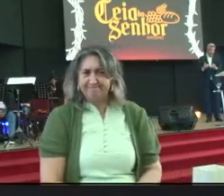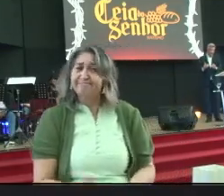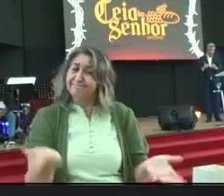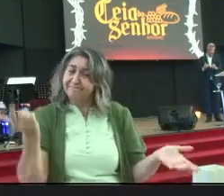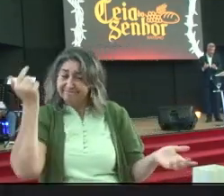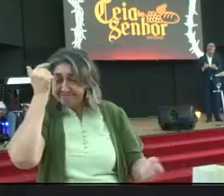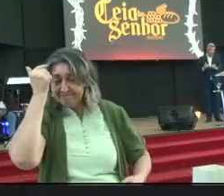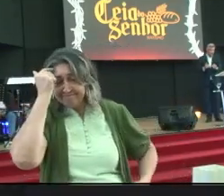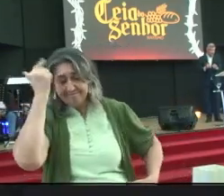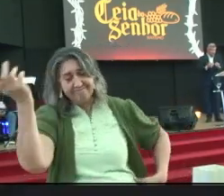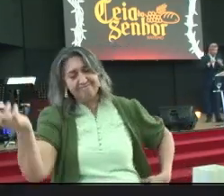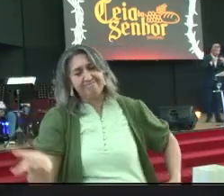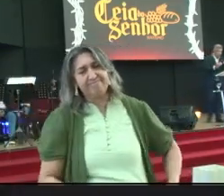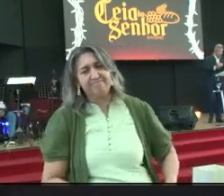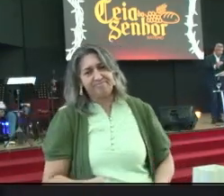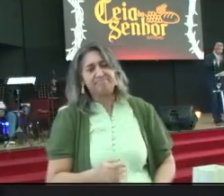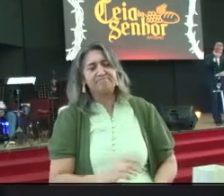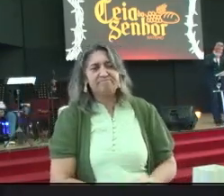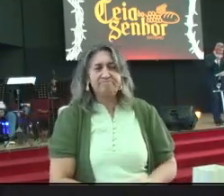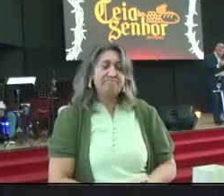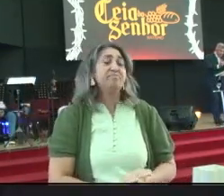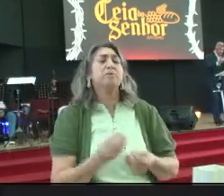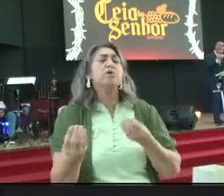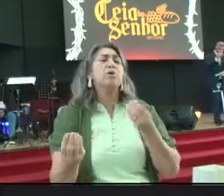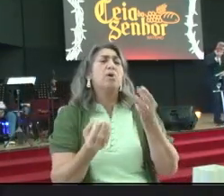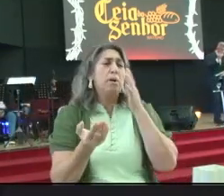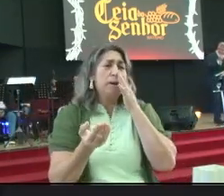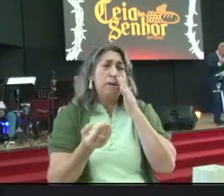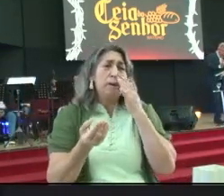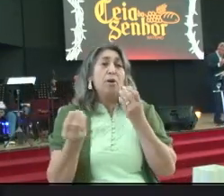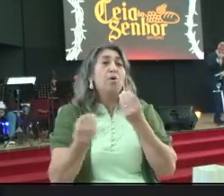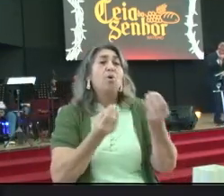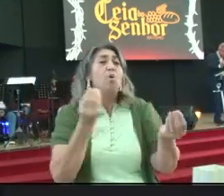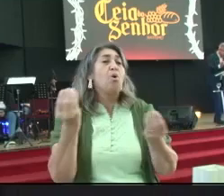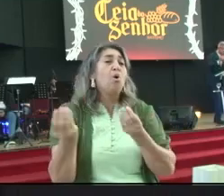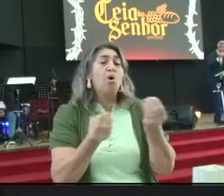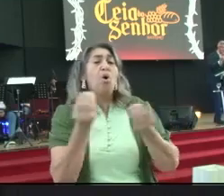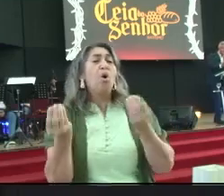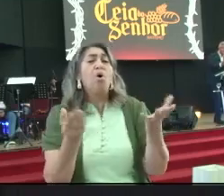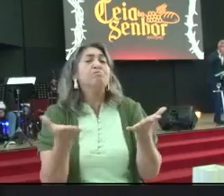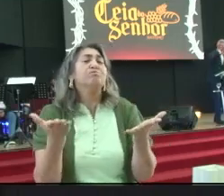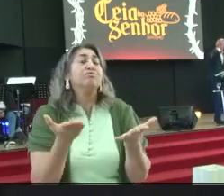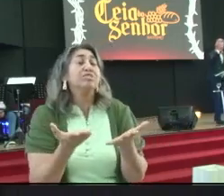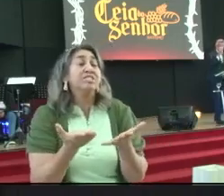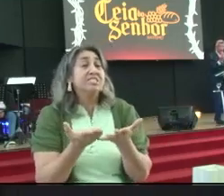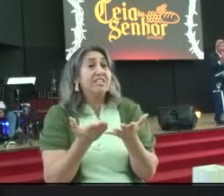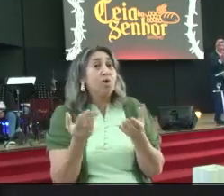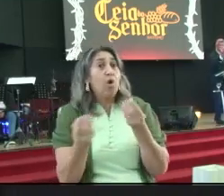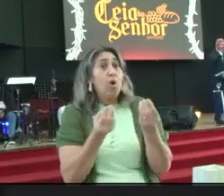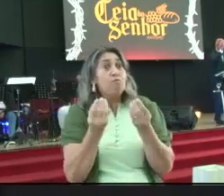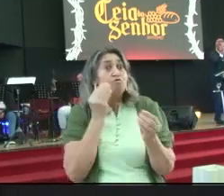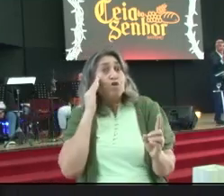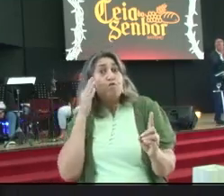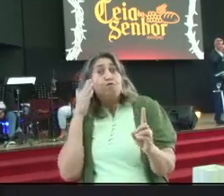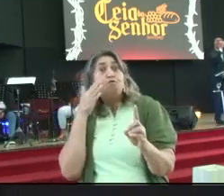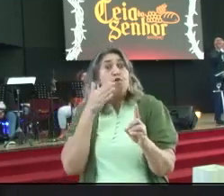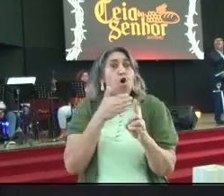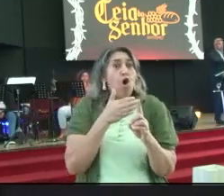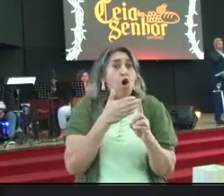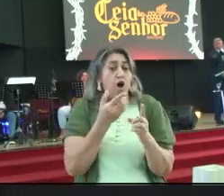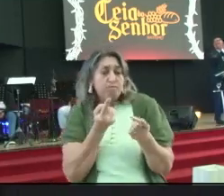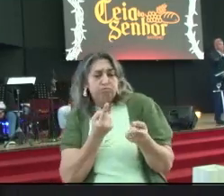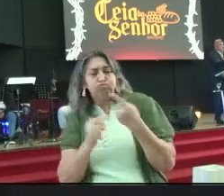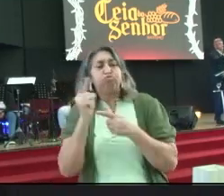terminar, como você potencializa as suas finanças? Olhe para cá, olhe para cá.